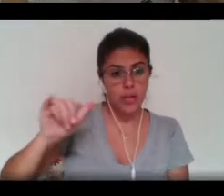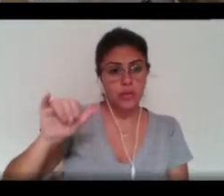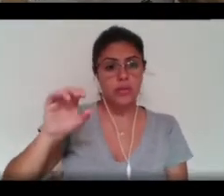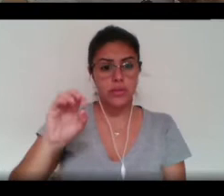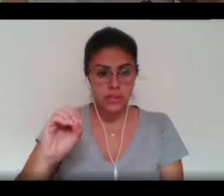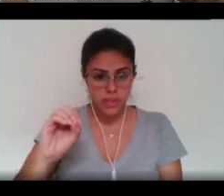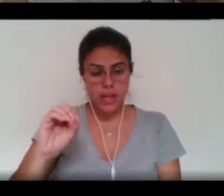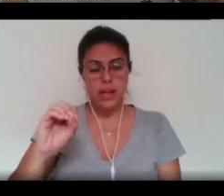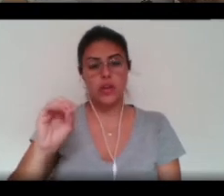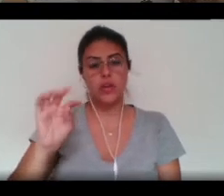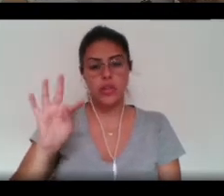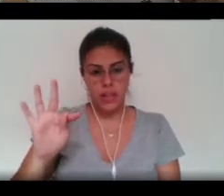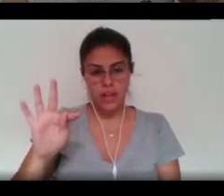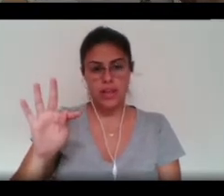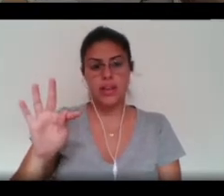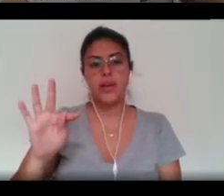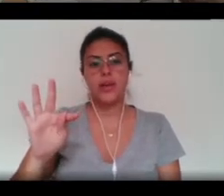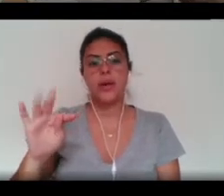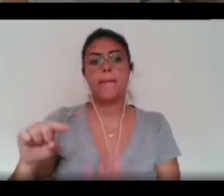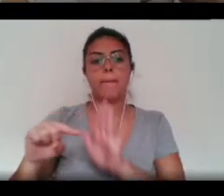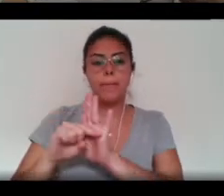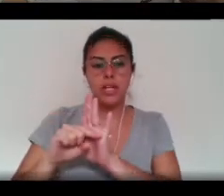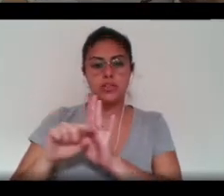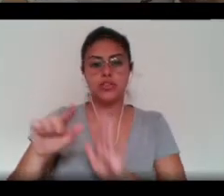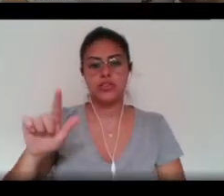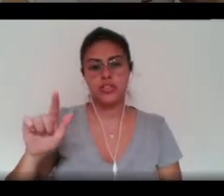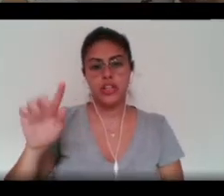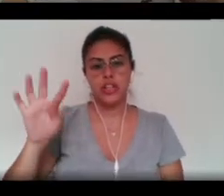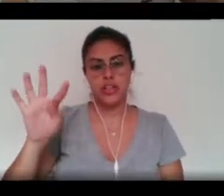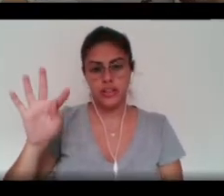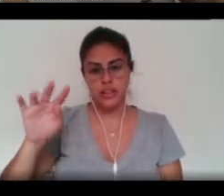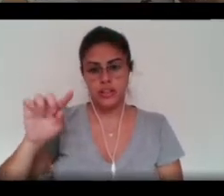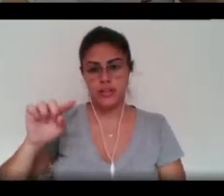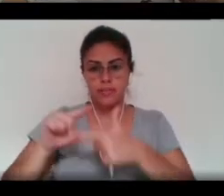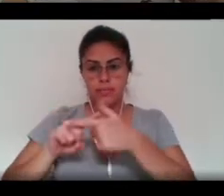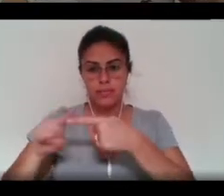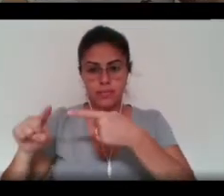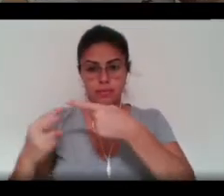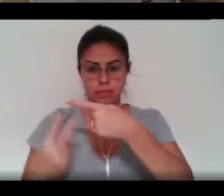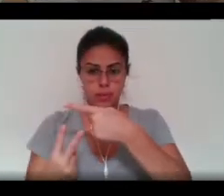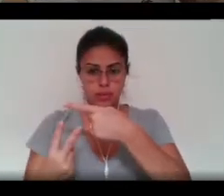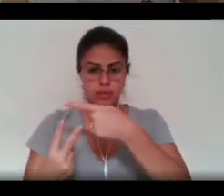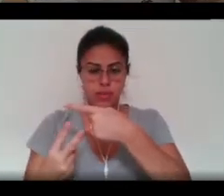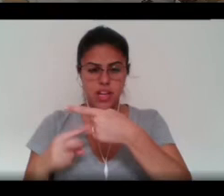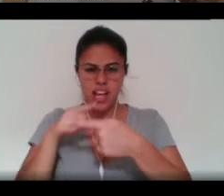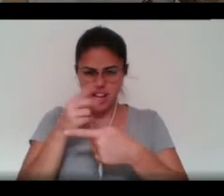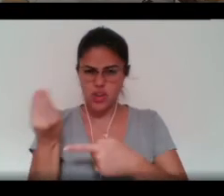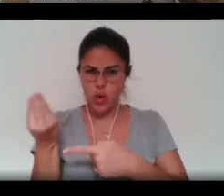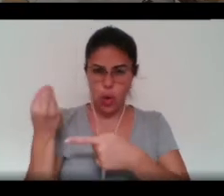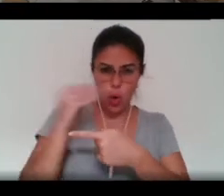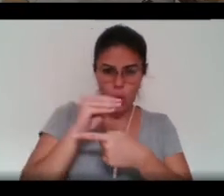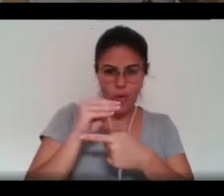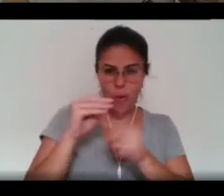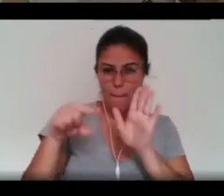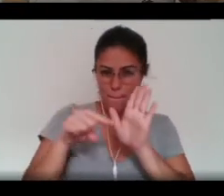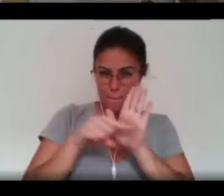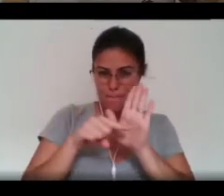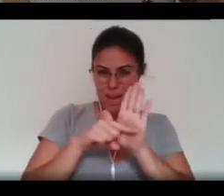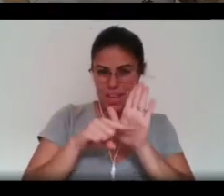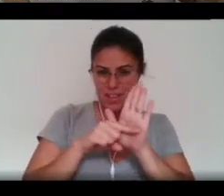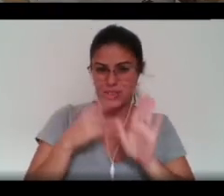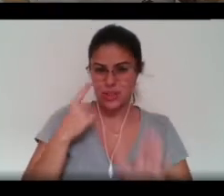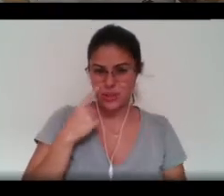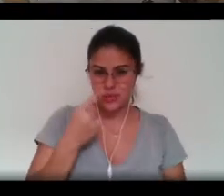um v0yt menos um gt2 sobre 2. Eu já botei o menos aqui,